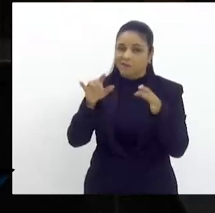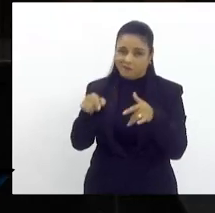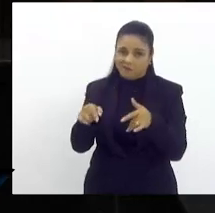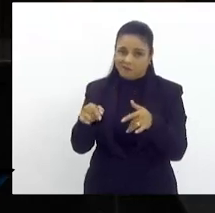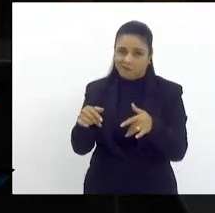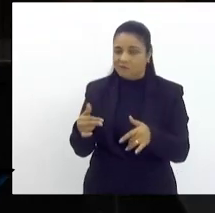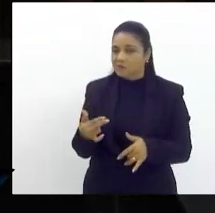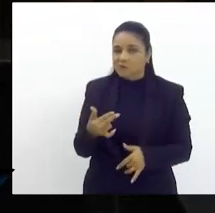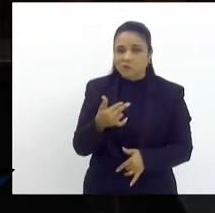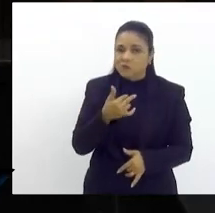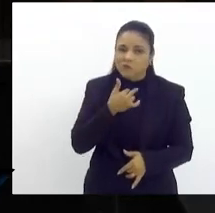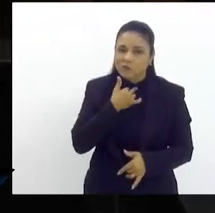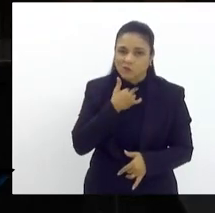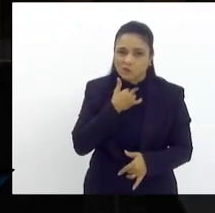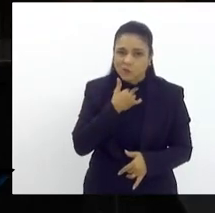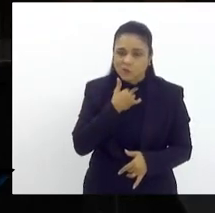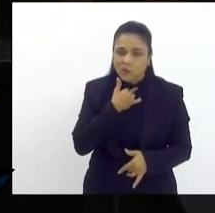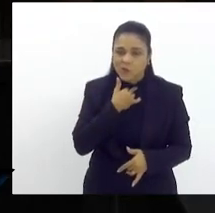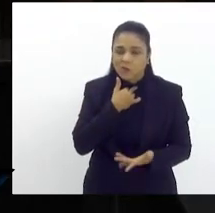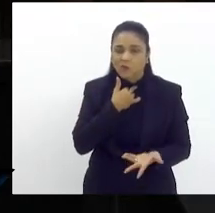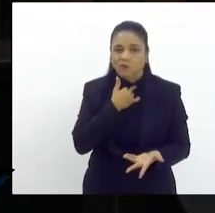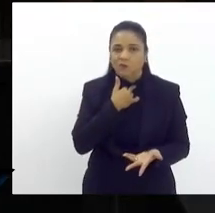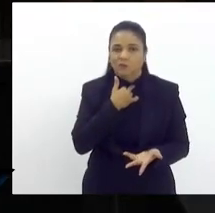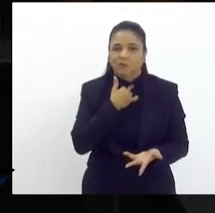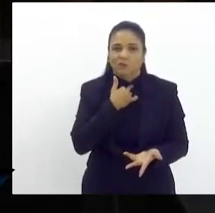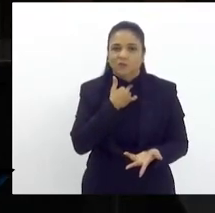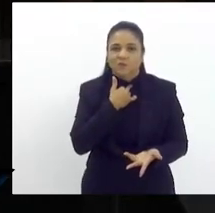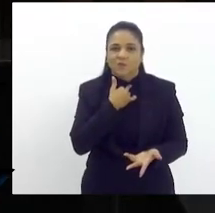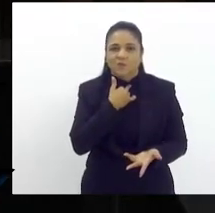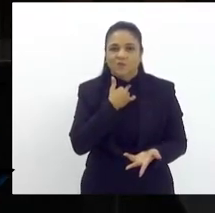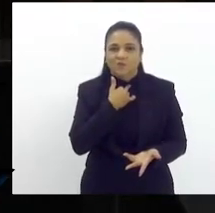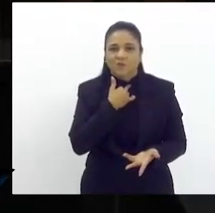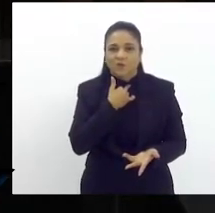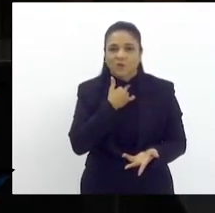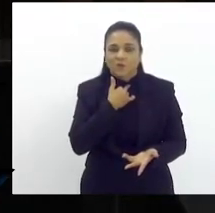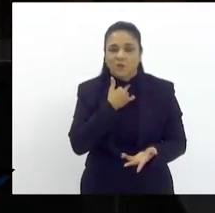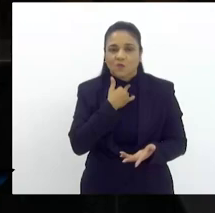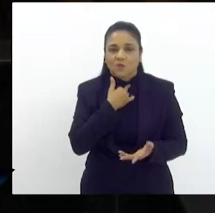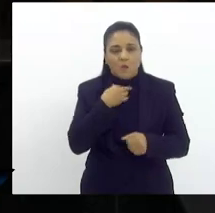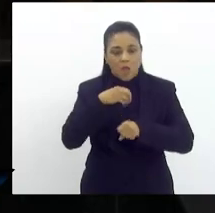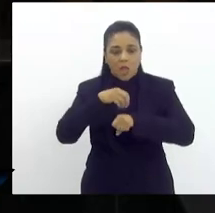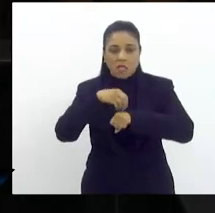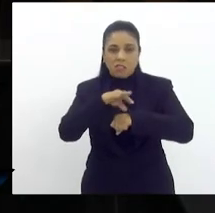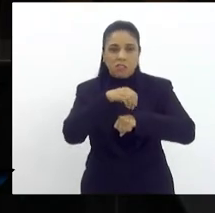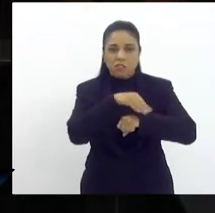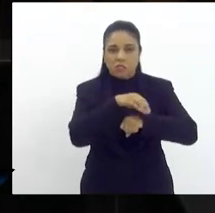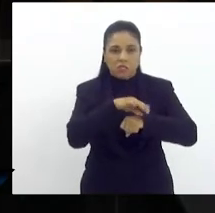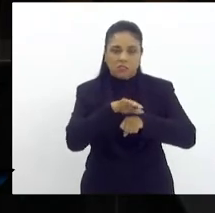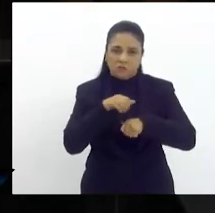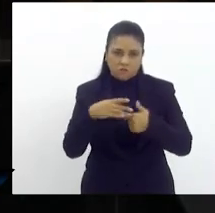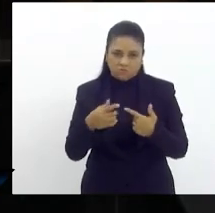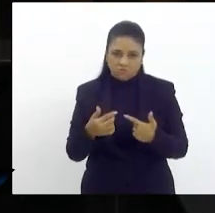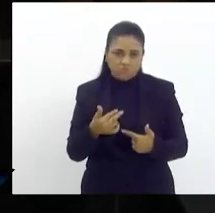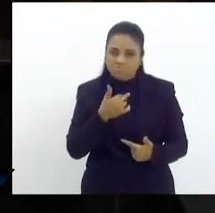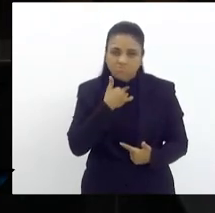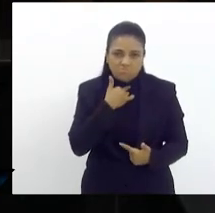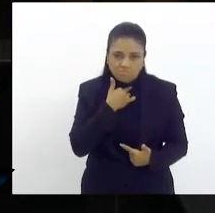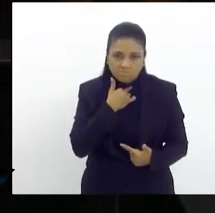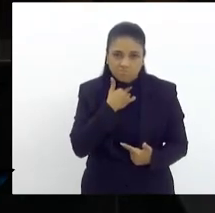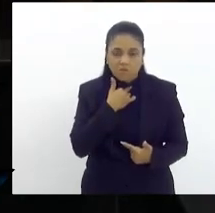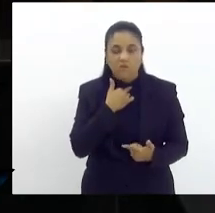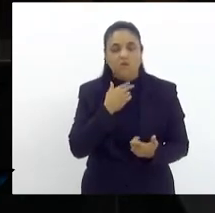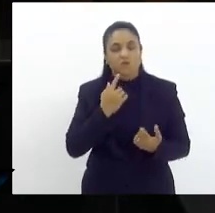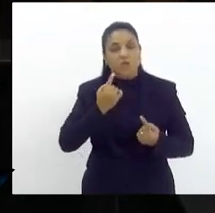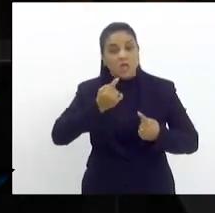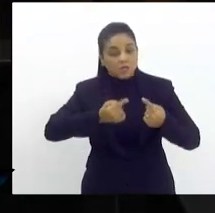pode tratar dessa questão um indicação Legislativa que é uma discussão sempre